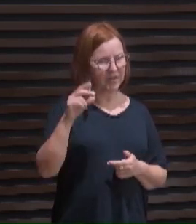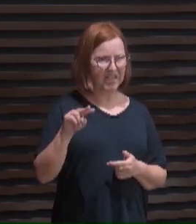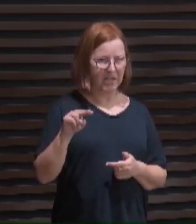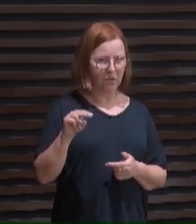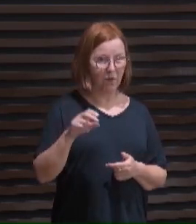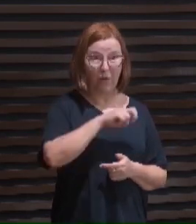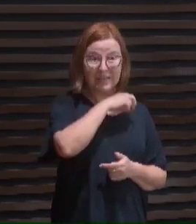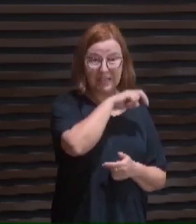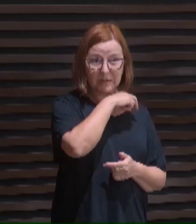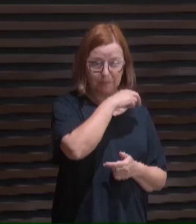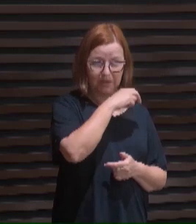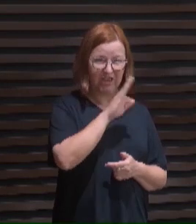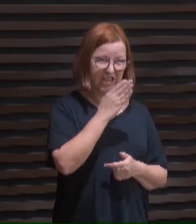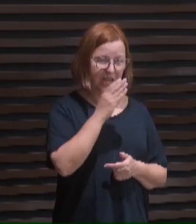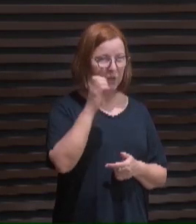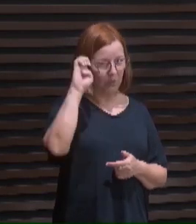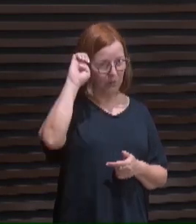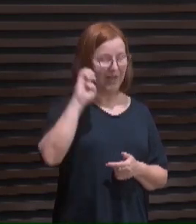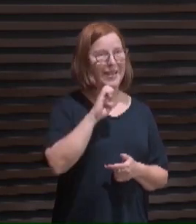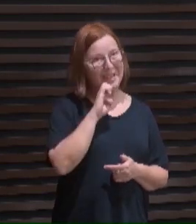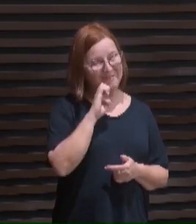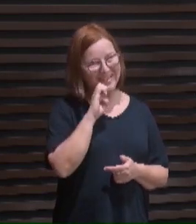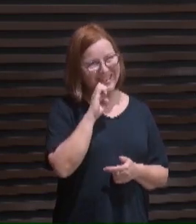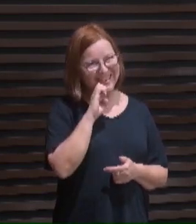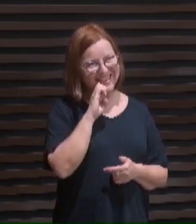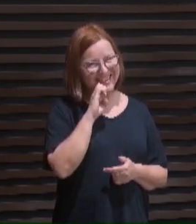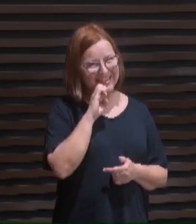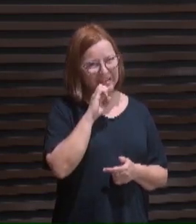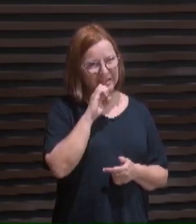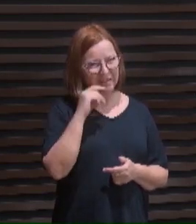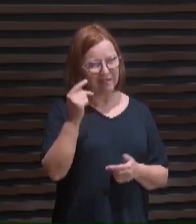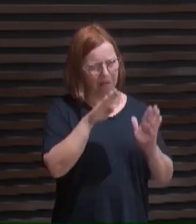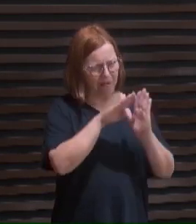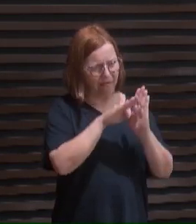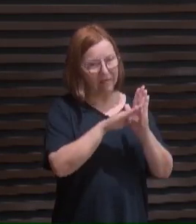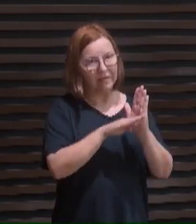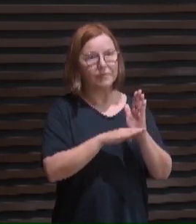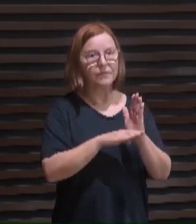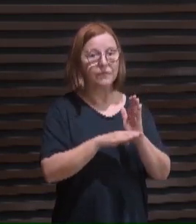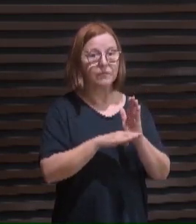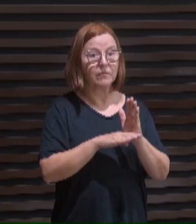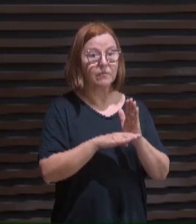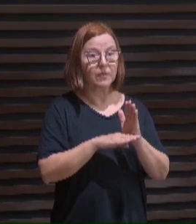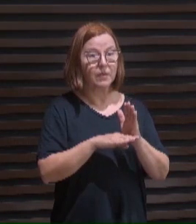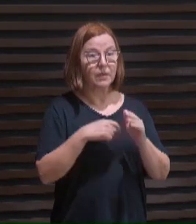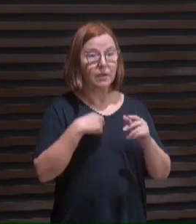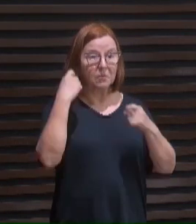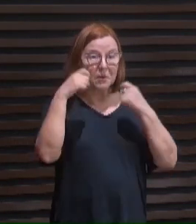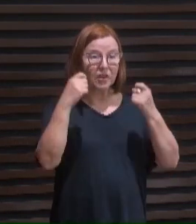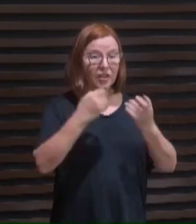a serpente enganou a Eva com a sua astúcia, que as vossas